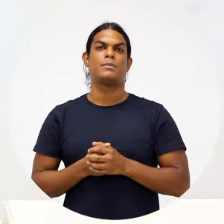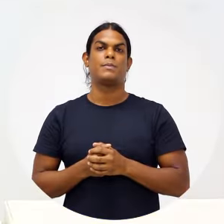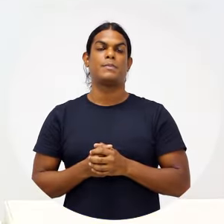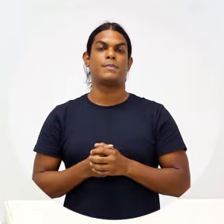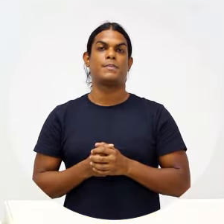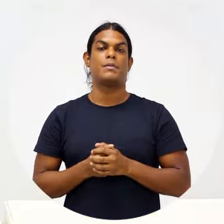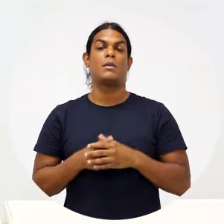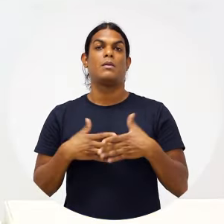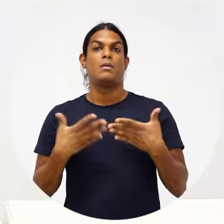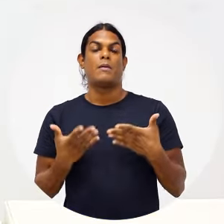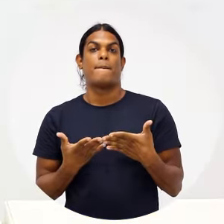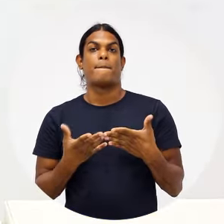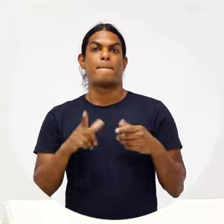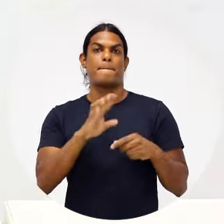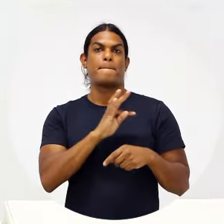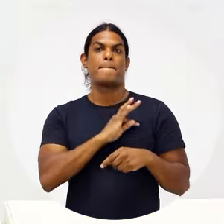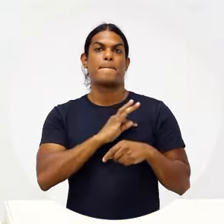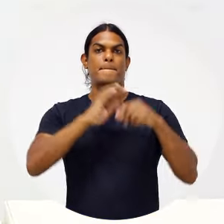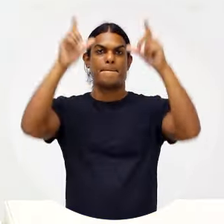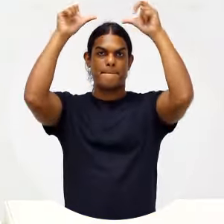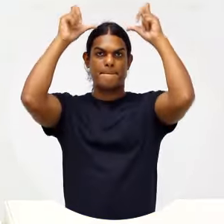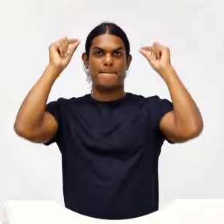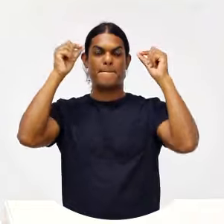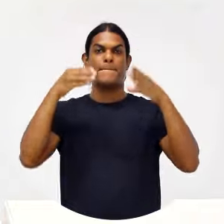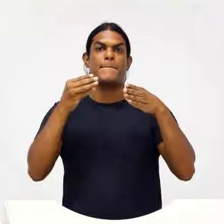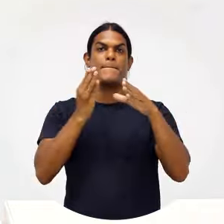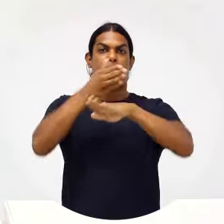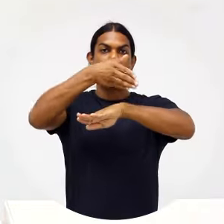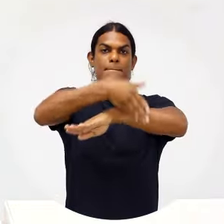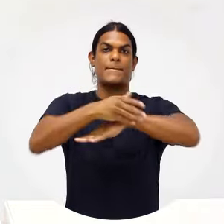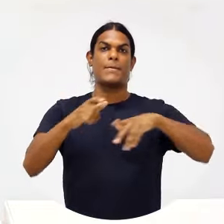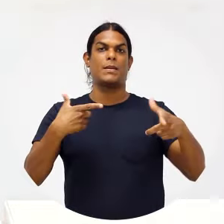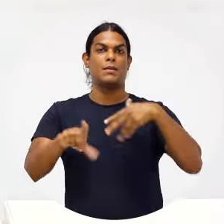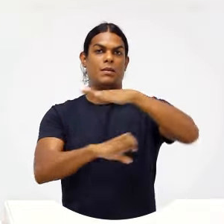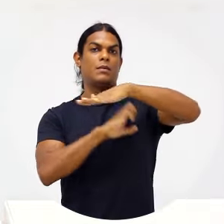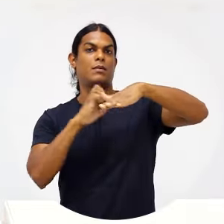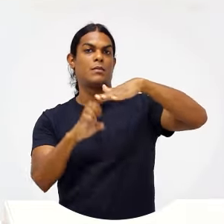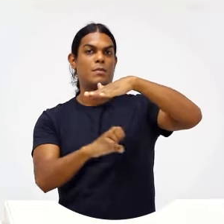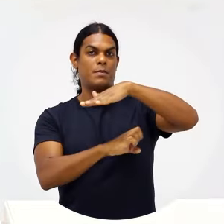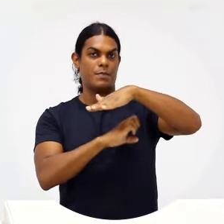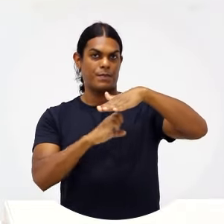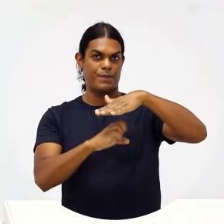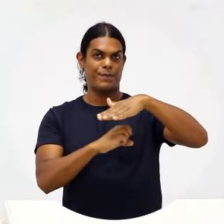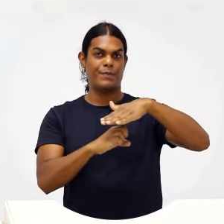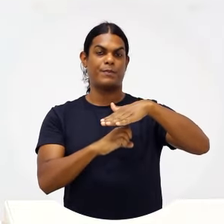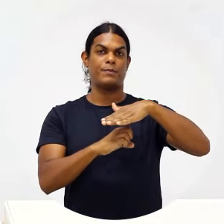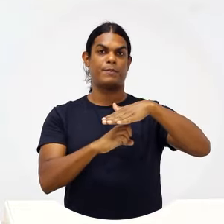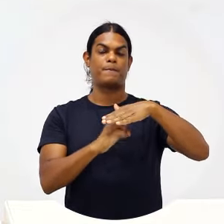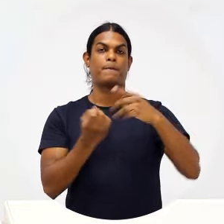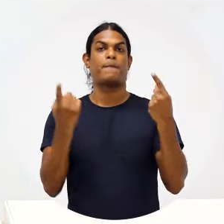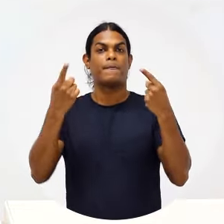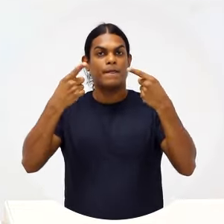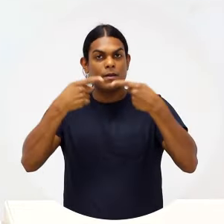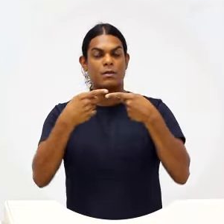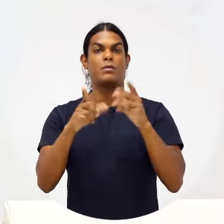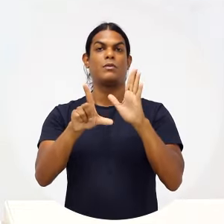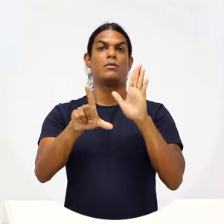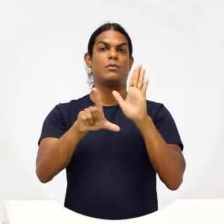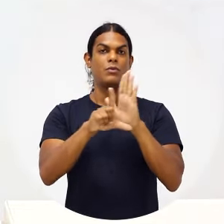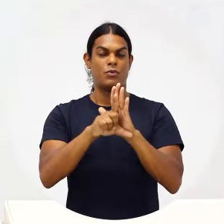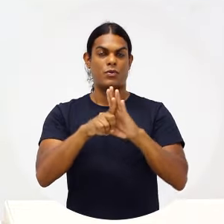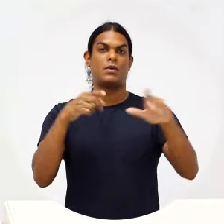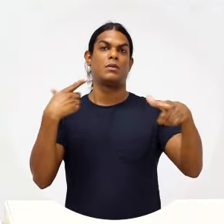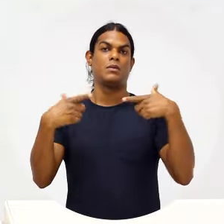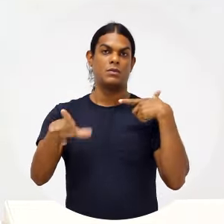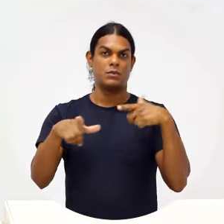momento que o técnico de enfermagem ele entra nas empresas, para que ele não infrinja a sua legislação trabalhista, para que ele esteja trabalhando de